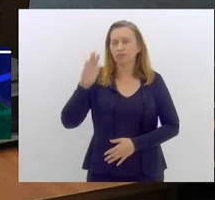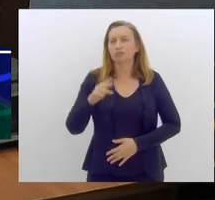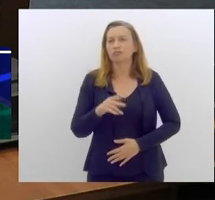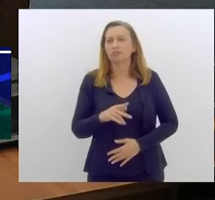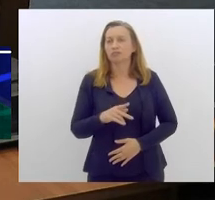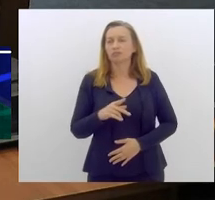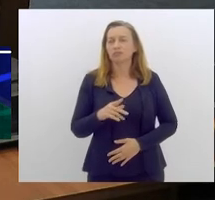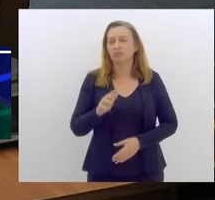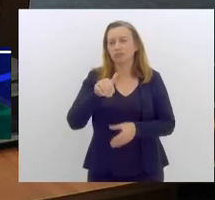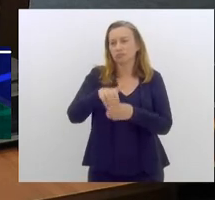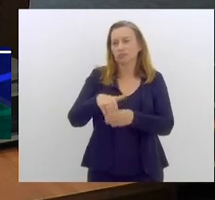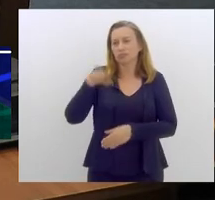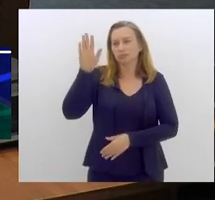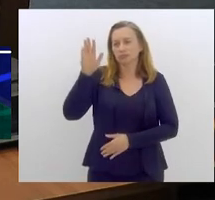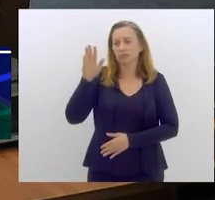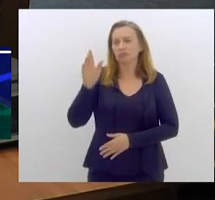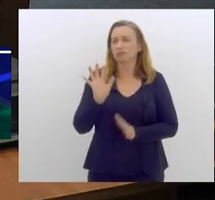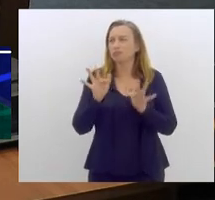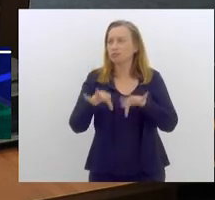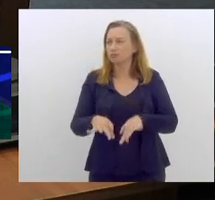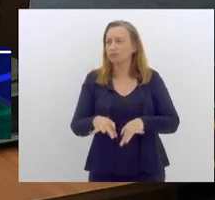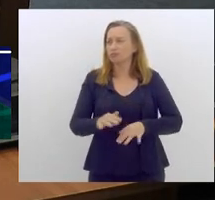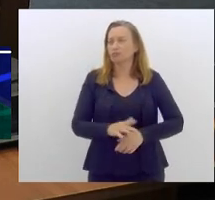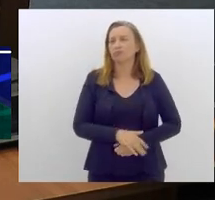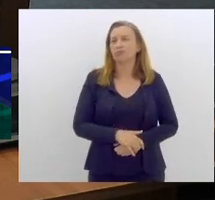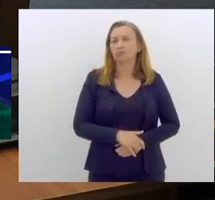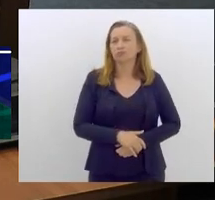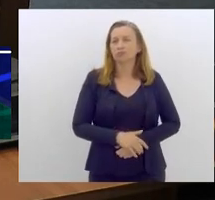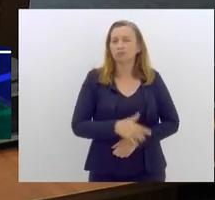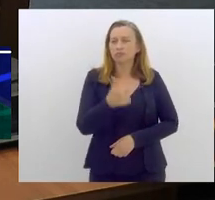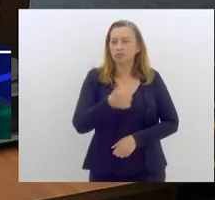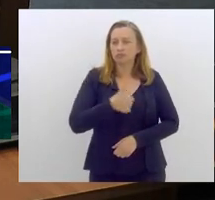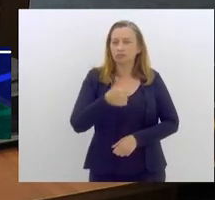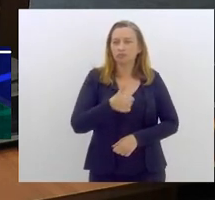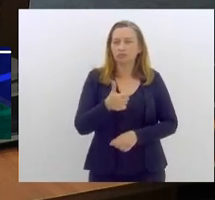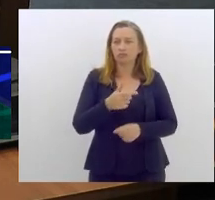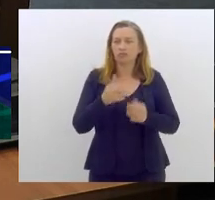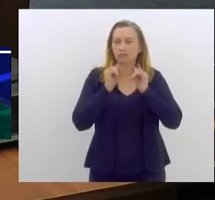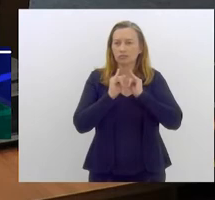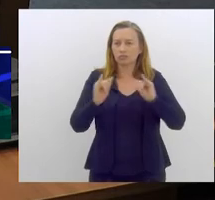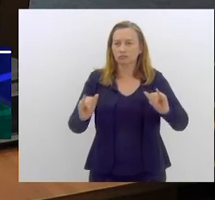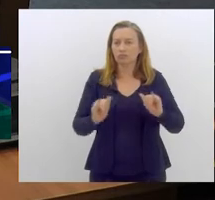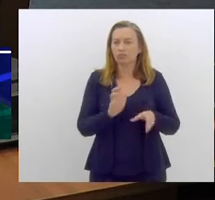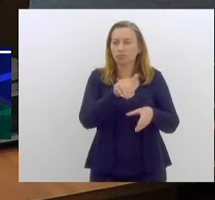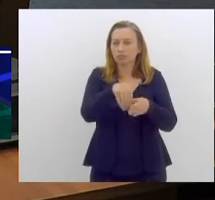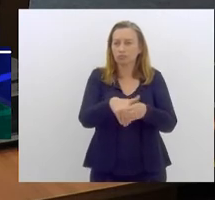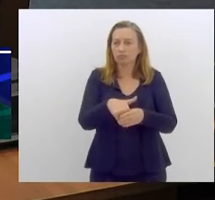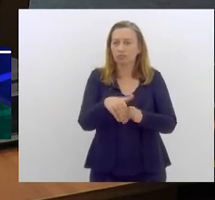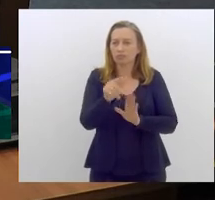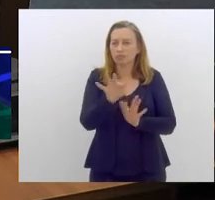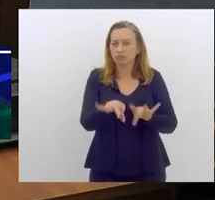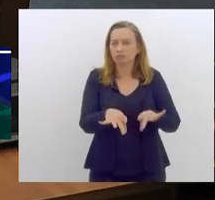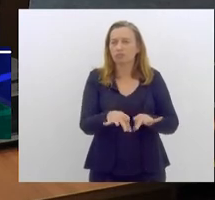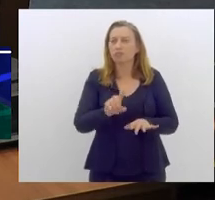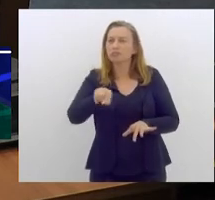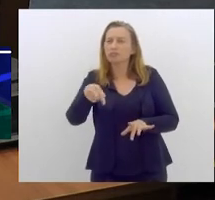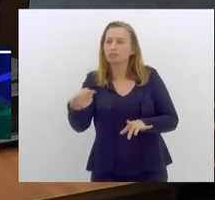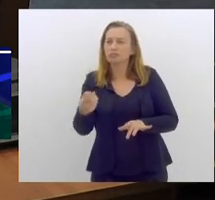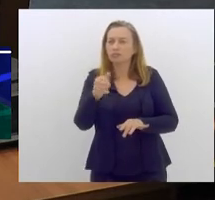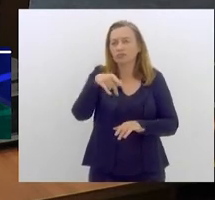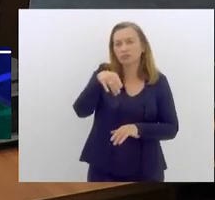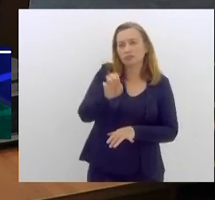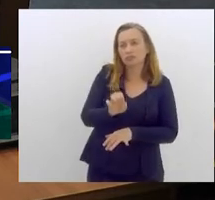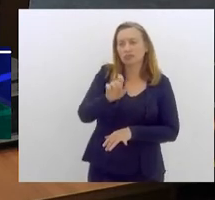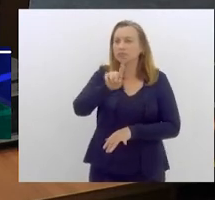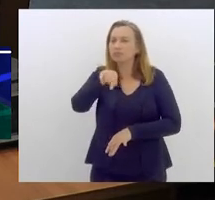Declaração de voto, presidente. Ao final, já vou colocar aqui. Primeiro para a declaração de voto, ao final. Depois o Alexandre e depois